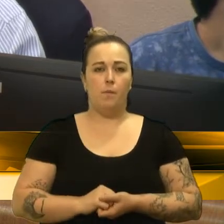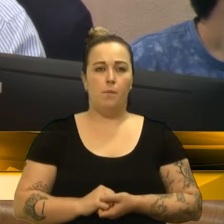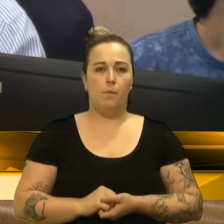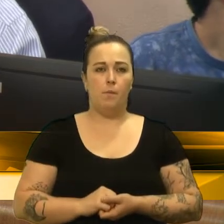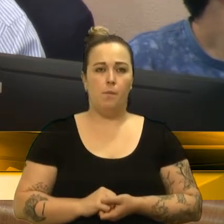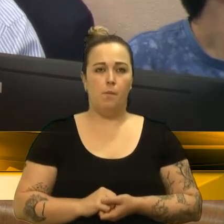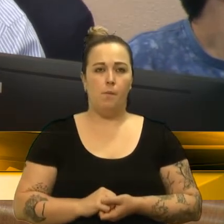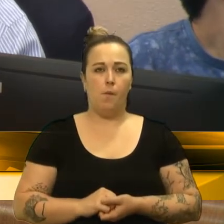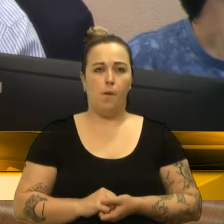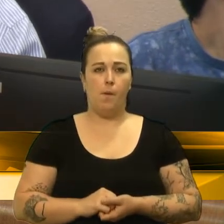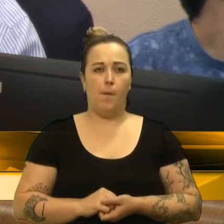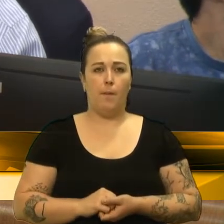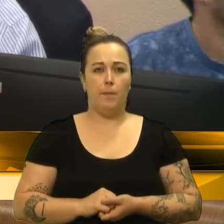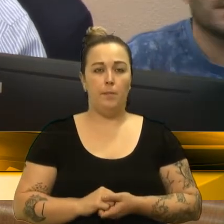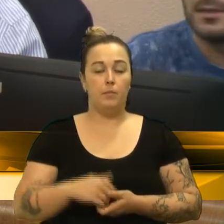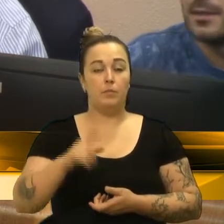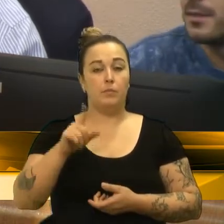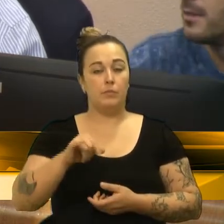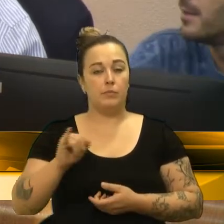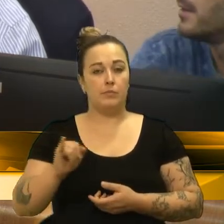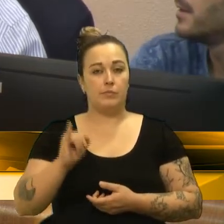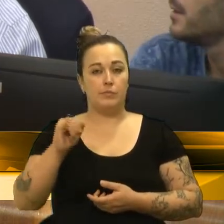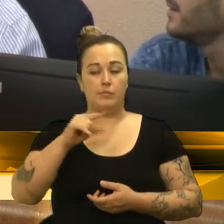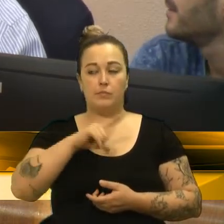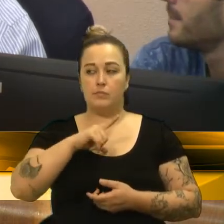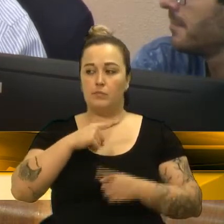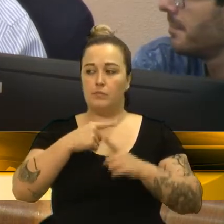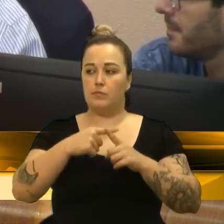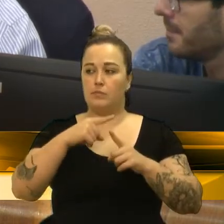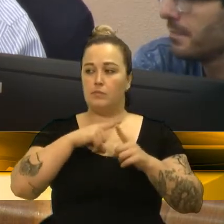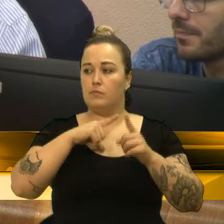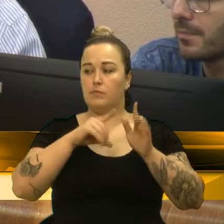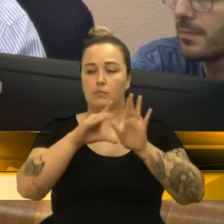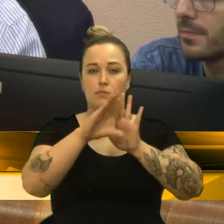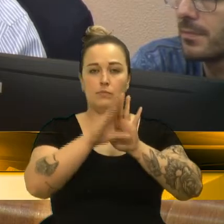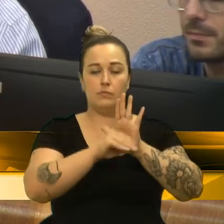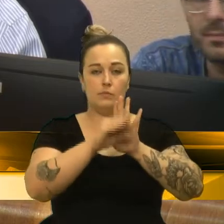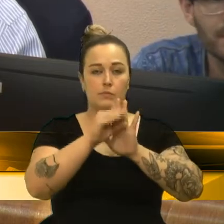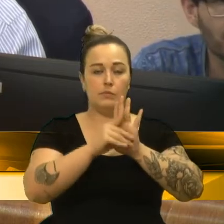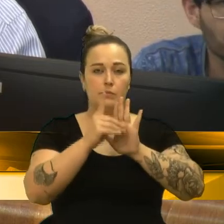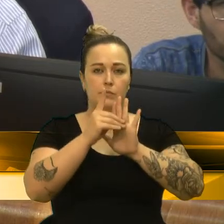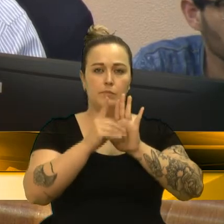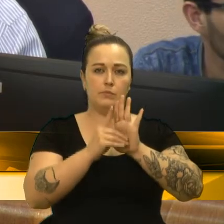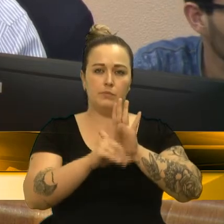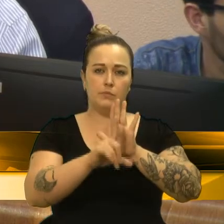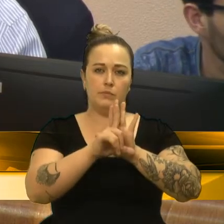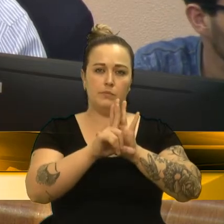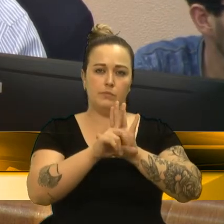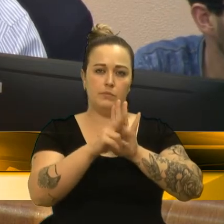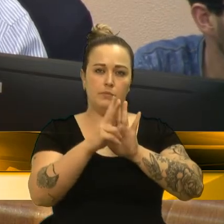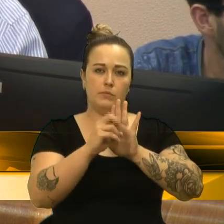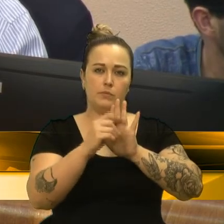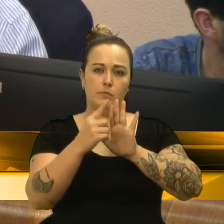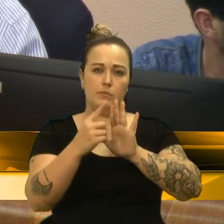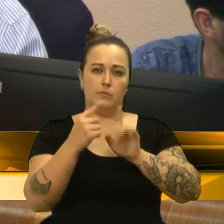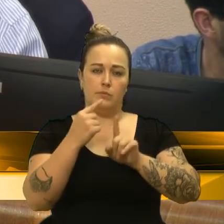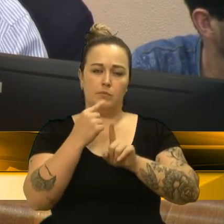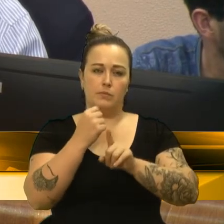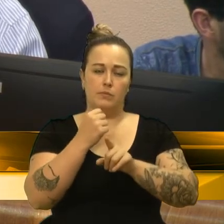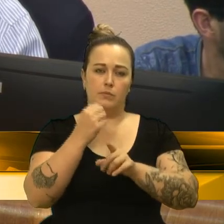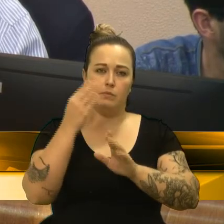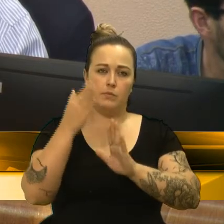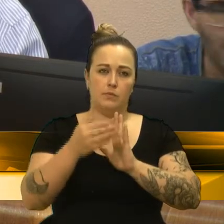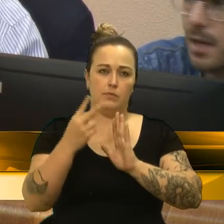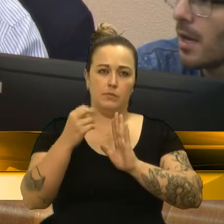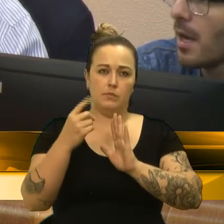9.001-207/59/2018, nas quais sustentou teses que se afastavam da redação do Decreto-Lei número 201/67, tal como